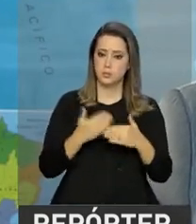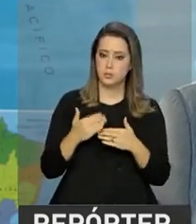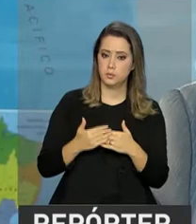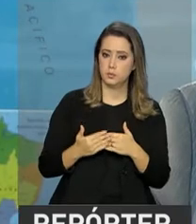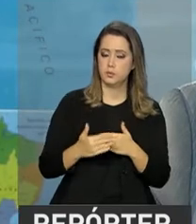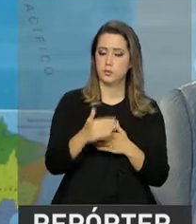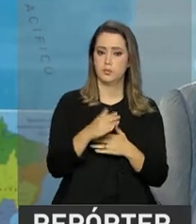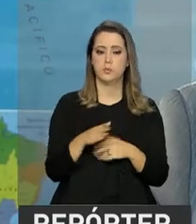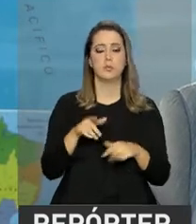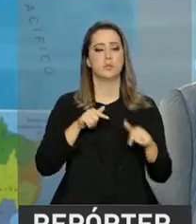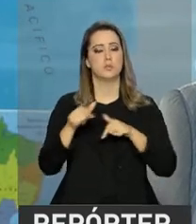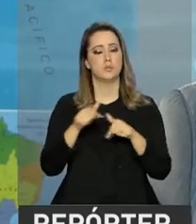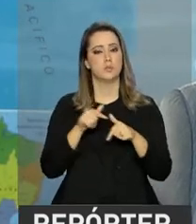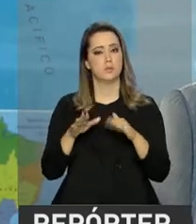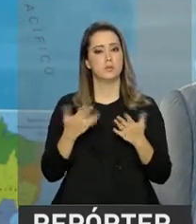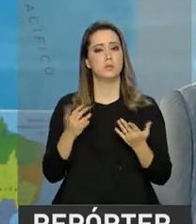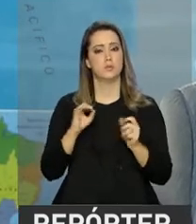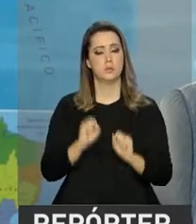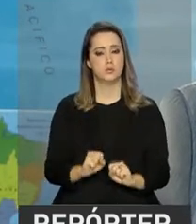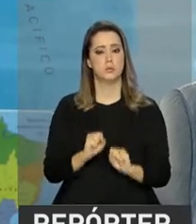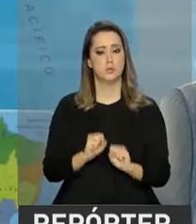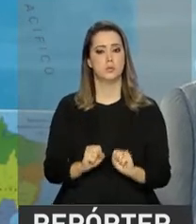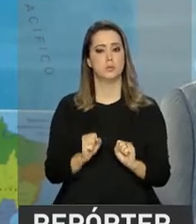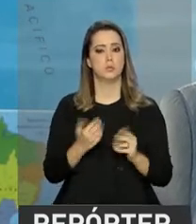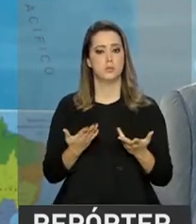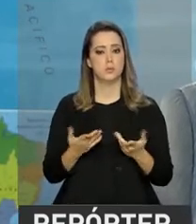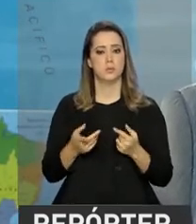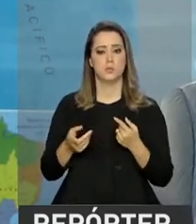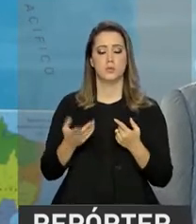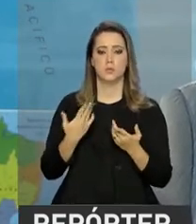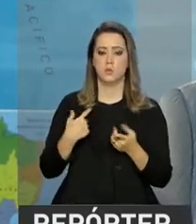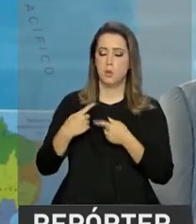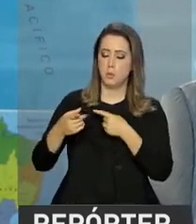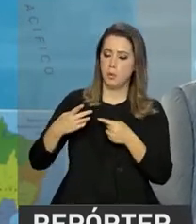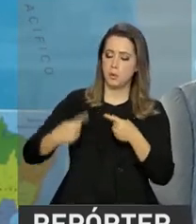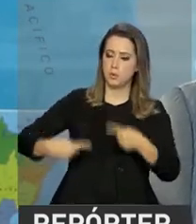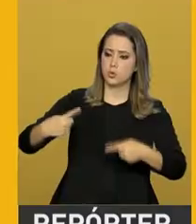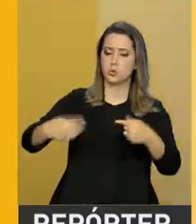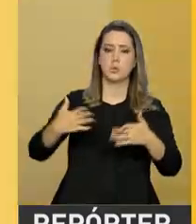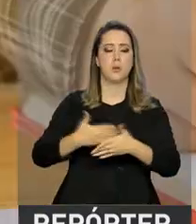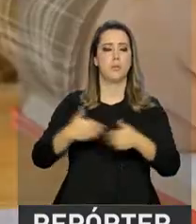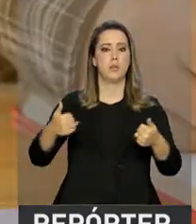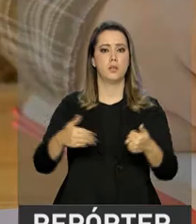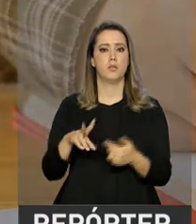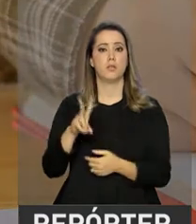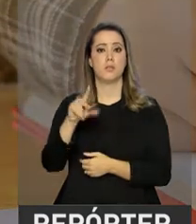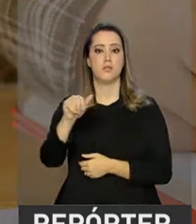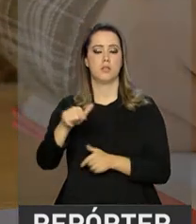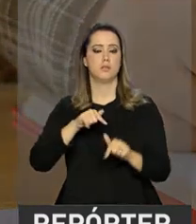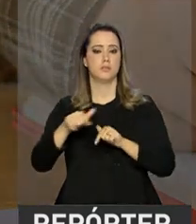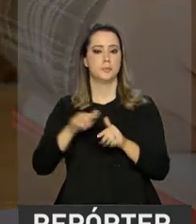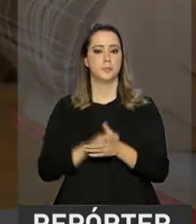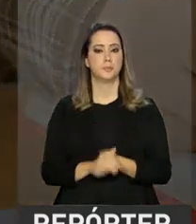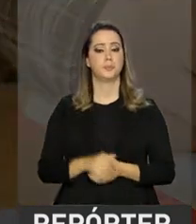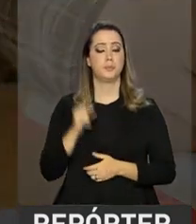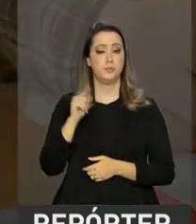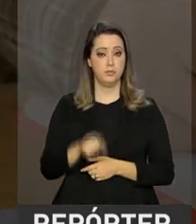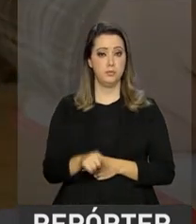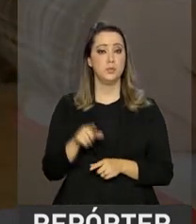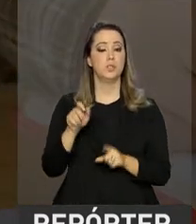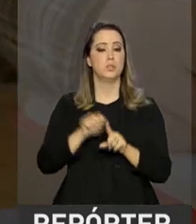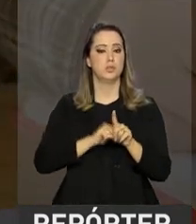no mercado de trabalho e até possa disputar melhores posicionamentos somente neste mês já foram emitidos